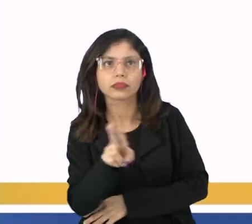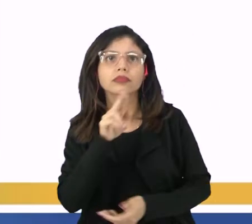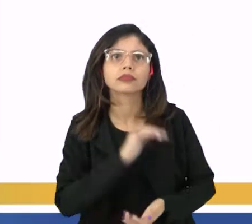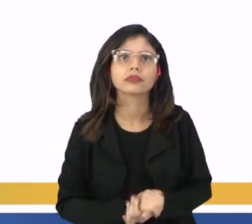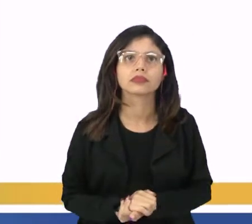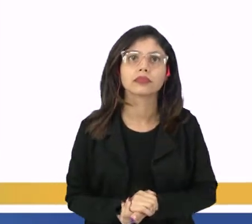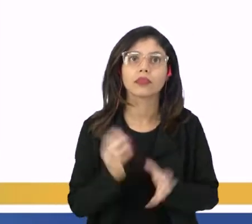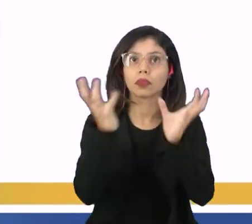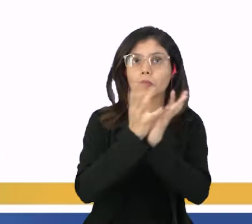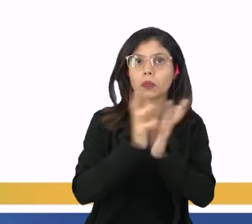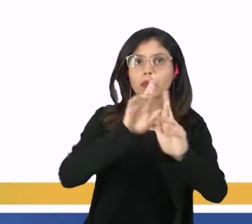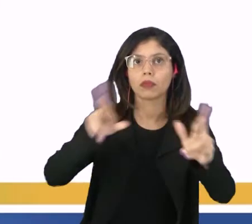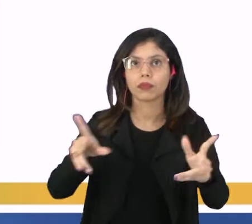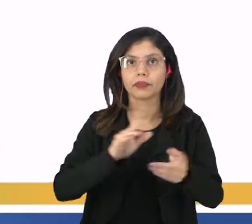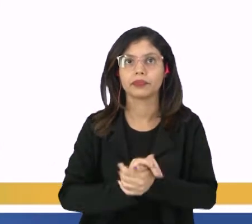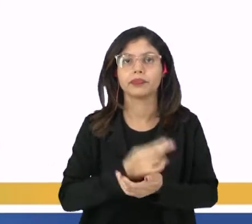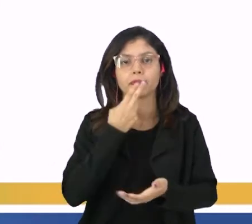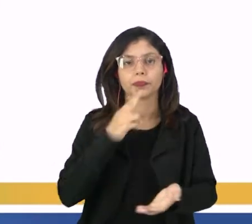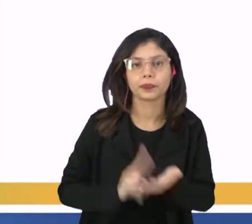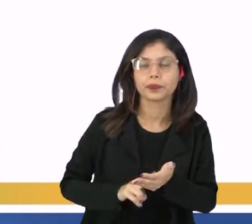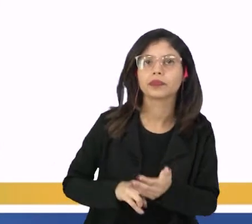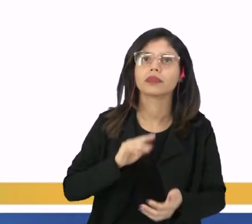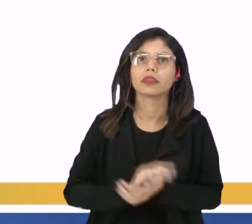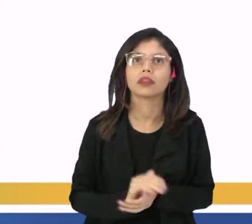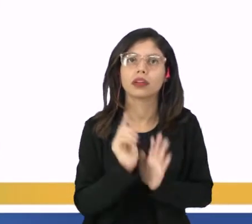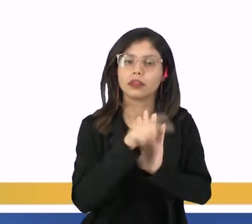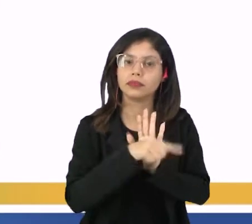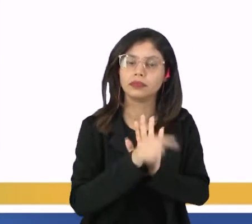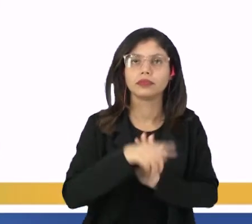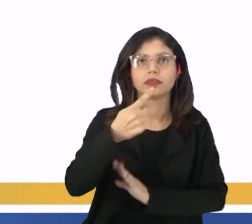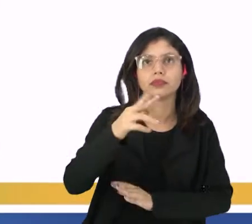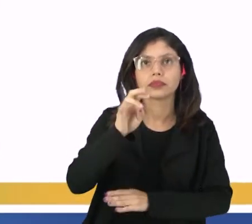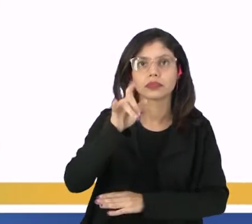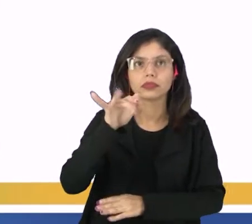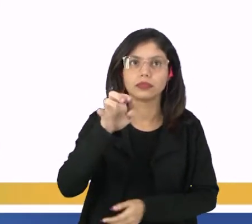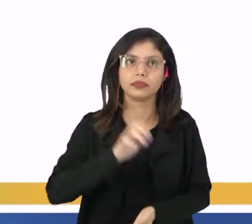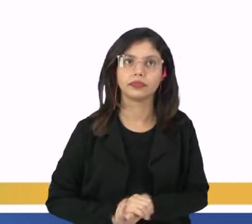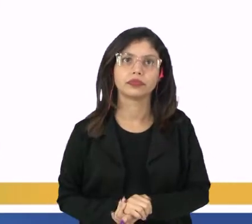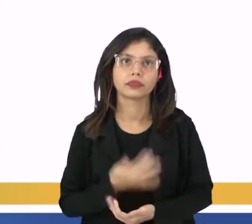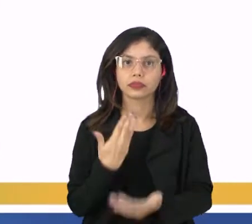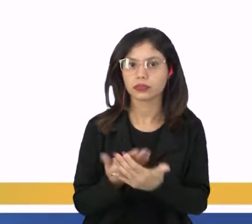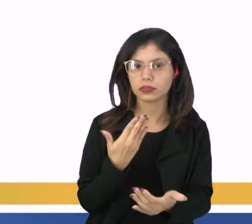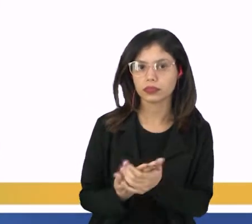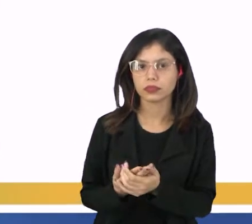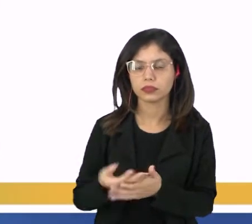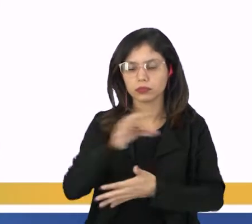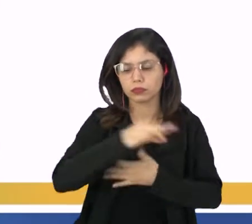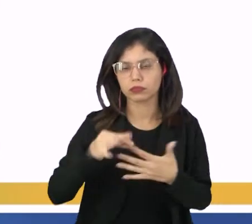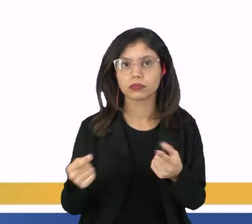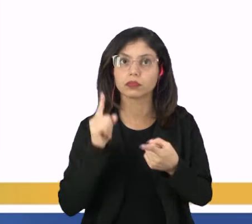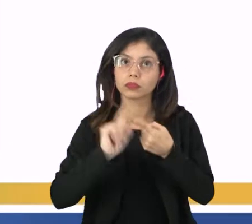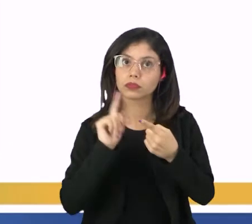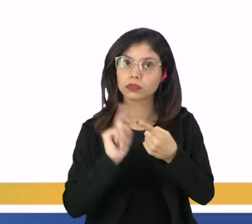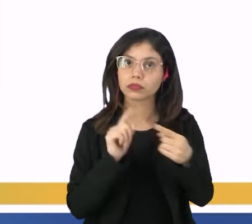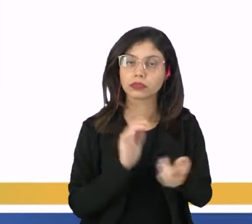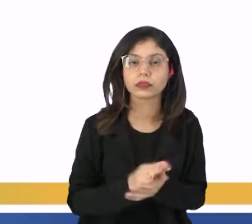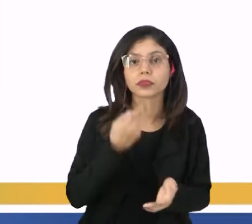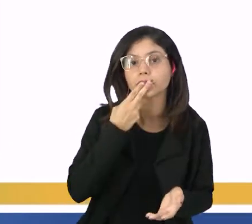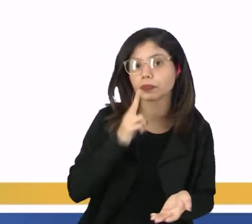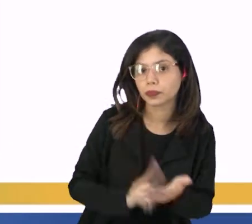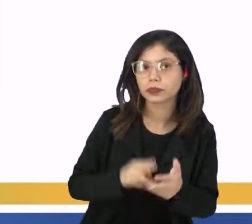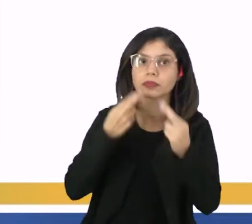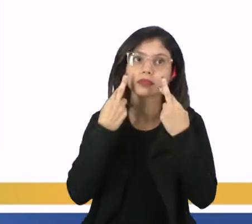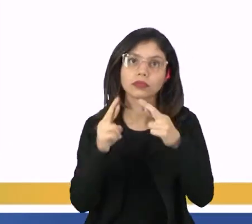genericamente esse conjunto de diferentes cartas como gêneros epistolares. Estudamos um dos tipos, que é a chamada de